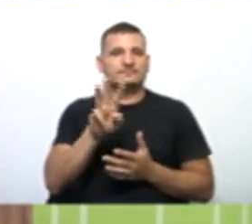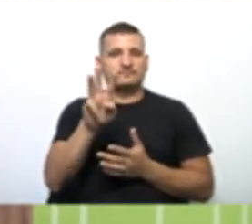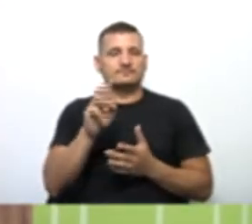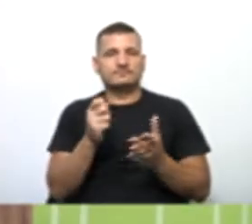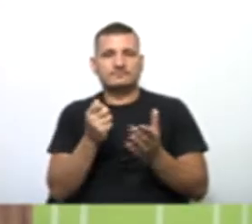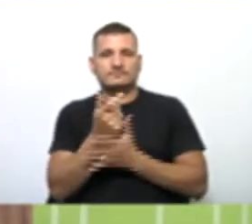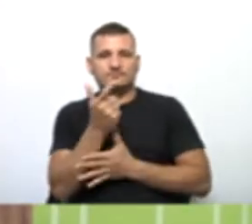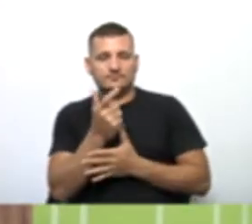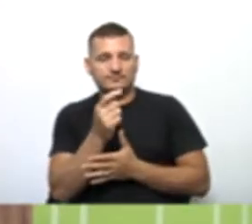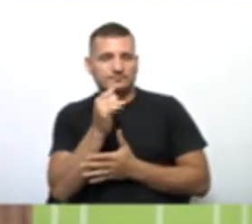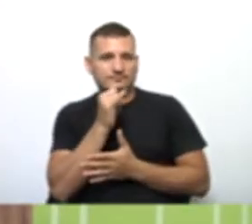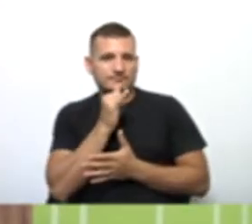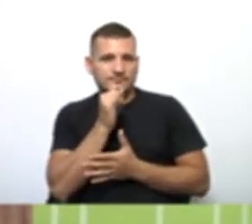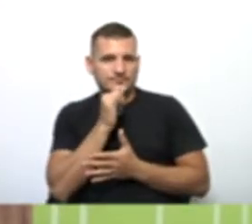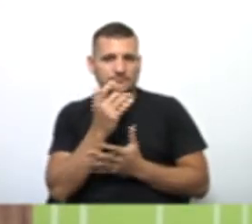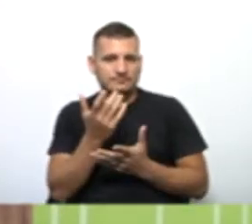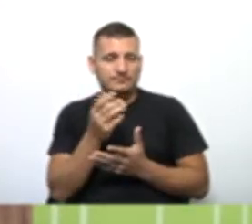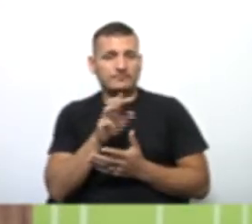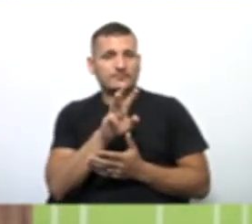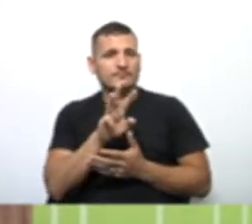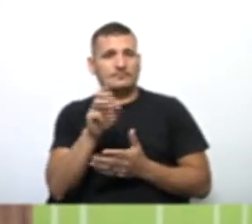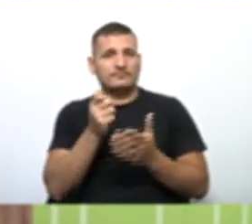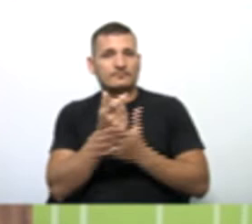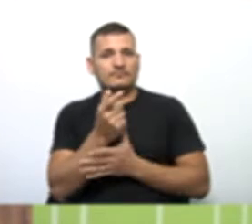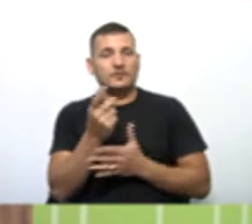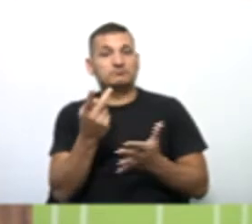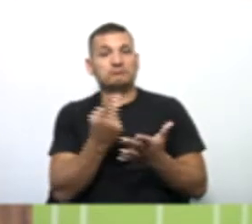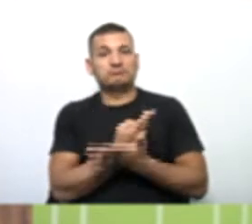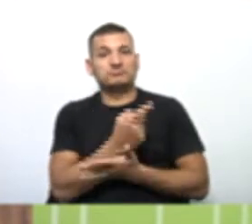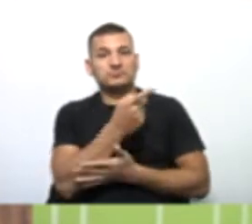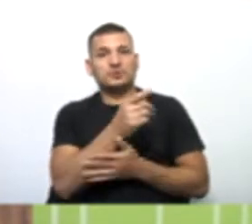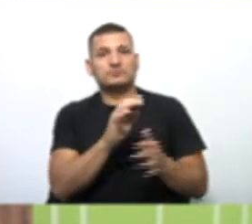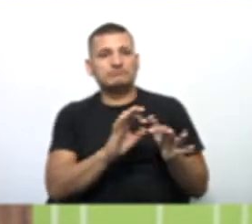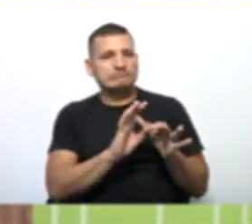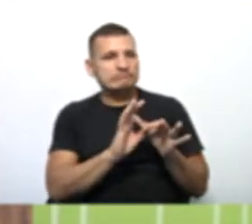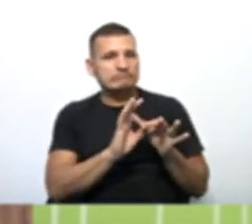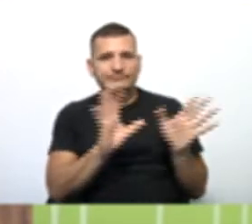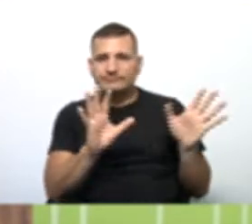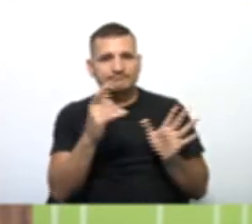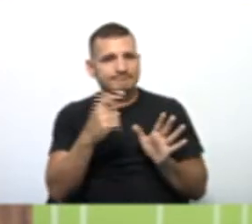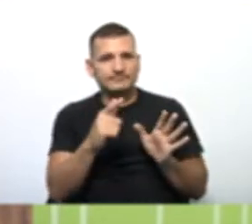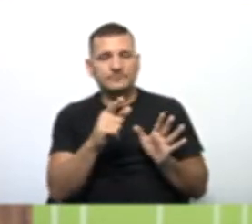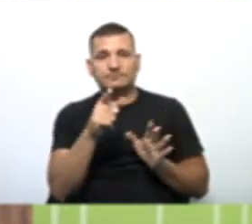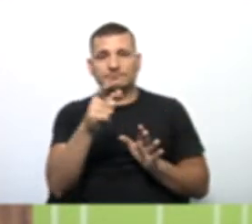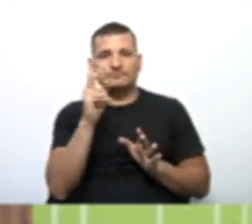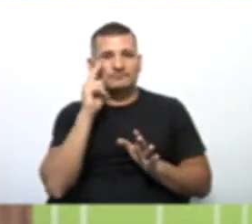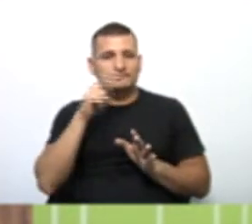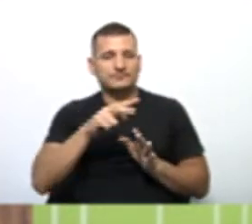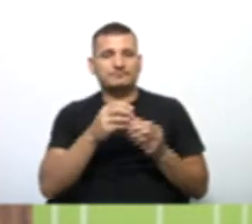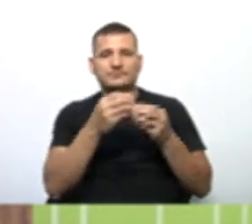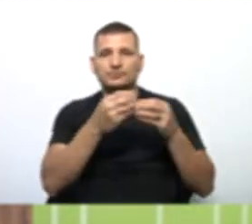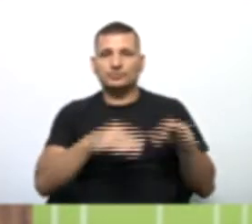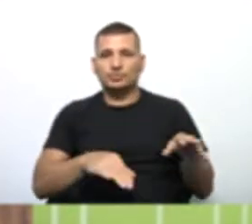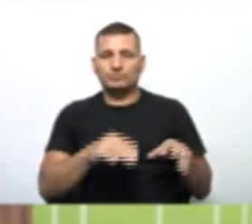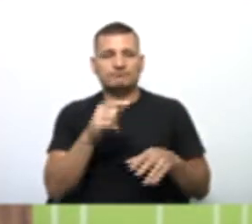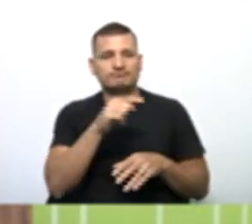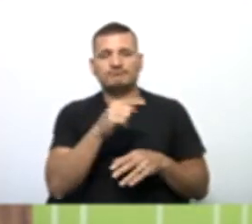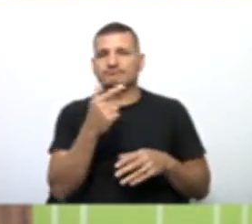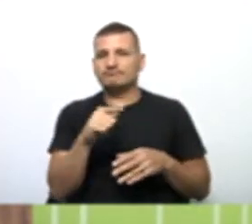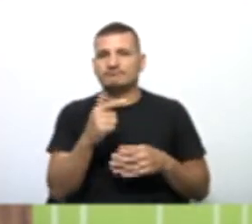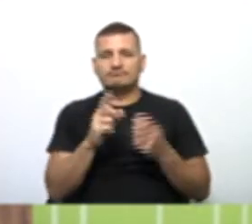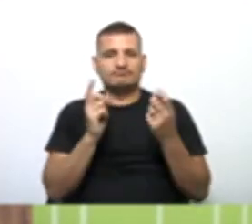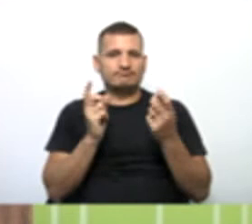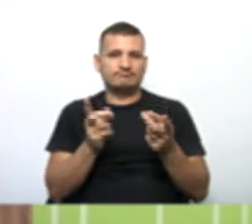online e esse site de compras online ficou indisponível. Então, você repara que prejudicou o negócio, não está vendendo